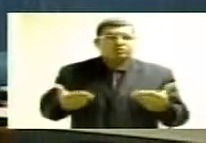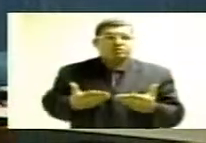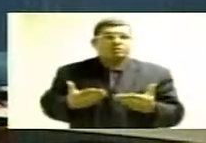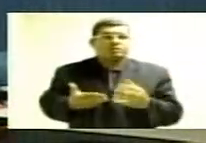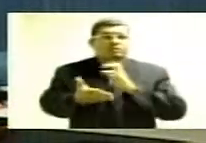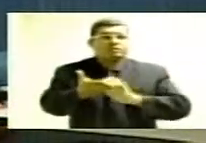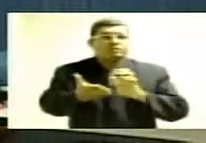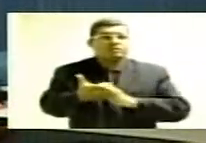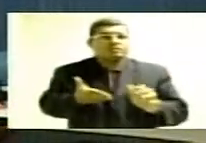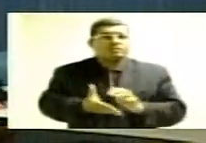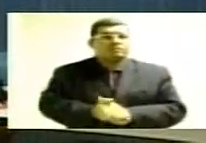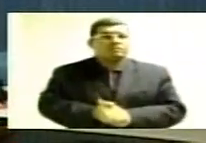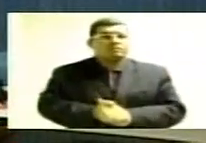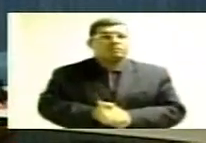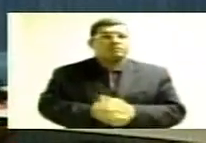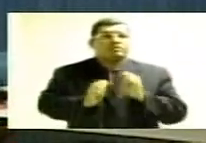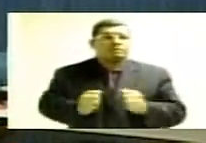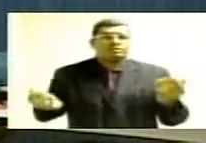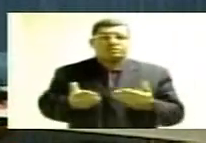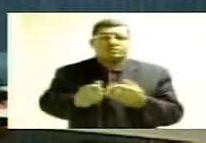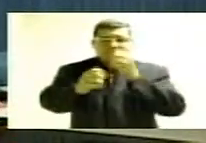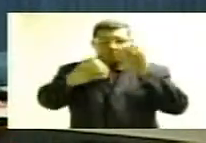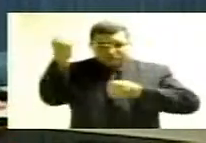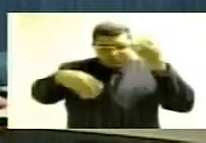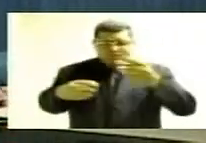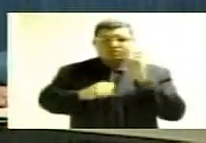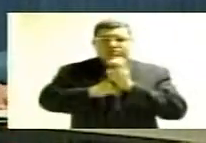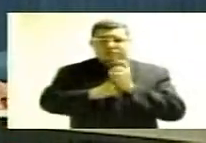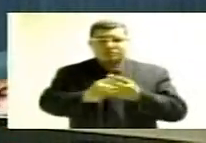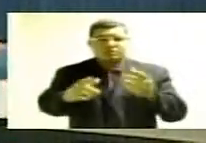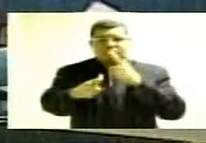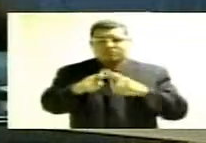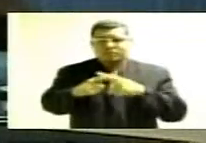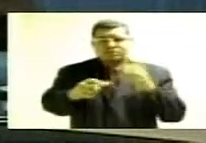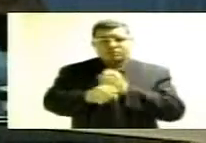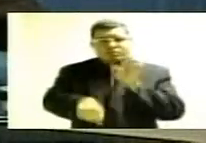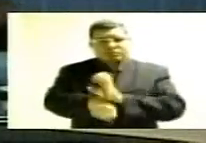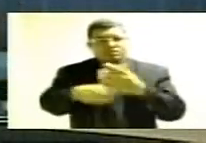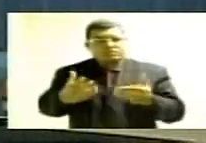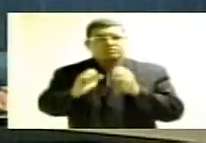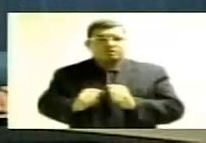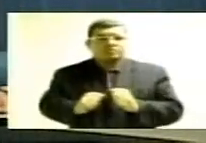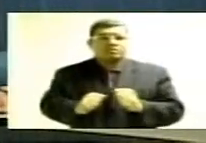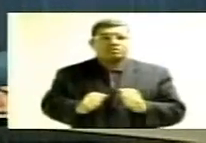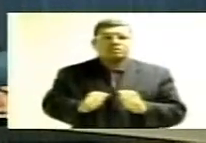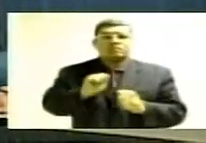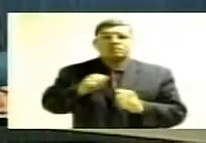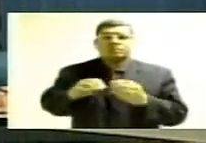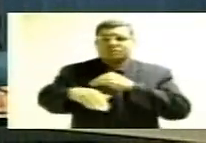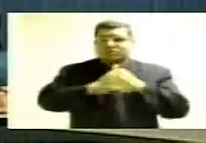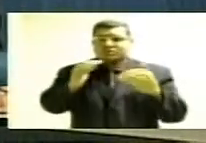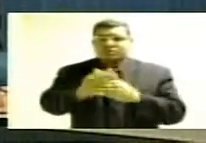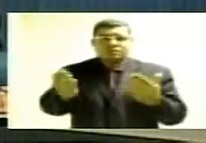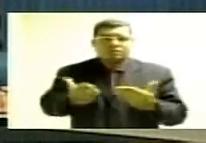do secretário Afonso Lobo para que possa explicar a esta casa a situação das contas do Estado e para que possa, acima de